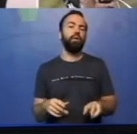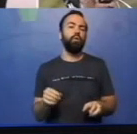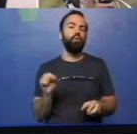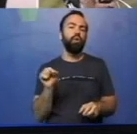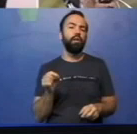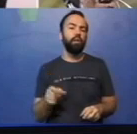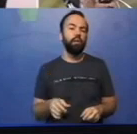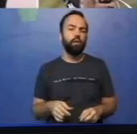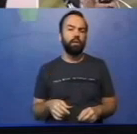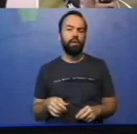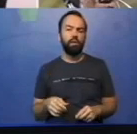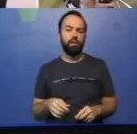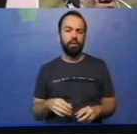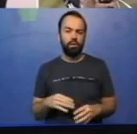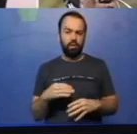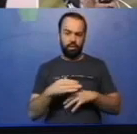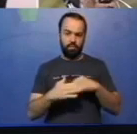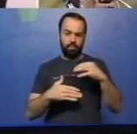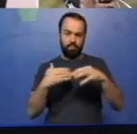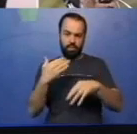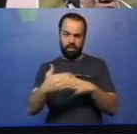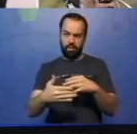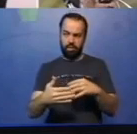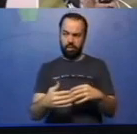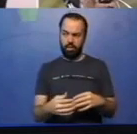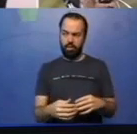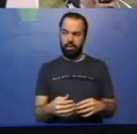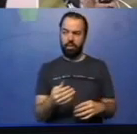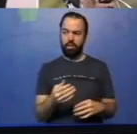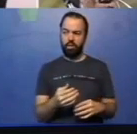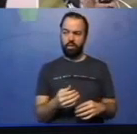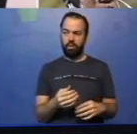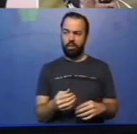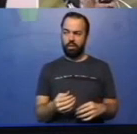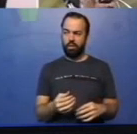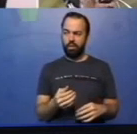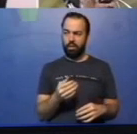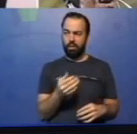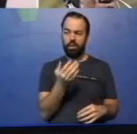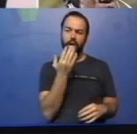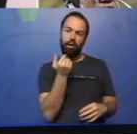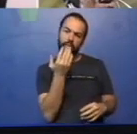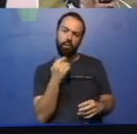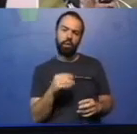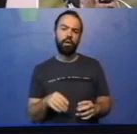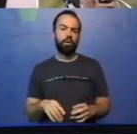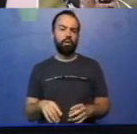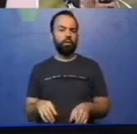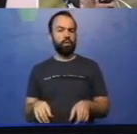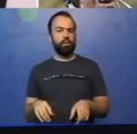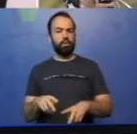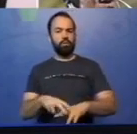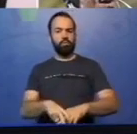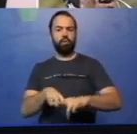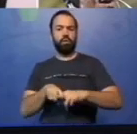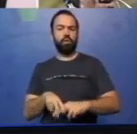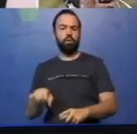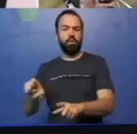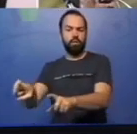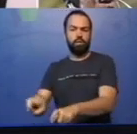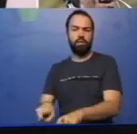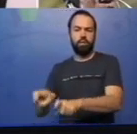um aprimoramento aí da alimentação com a criação de atividades agrícolas, né? E os laços não ficam